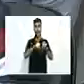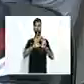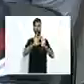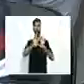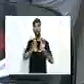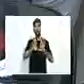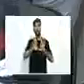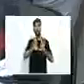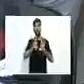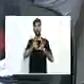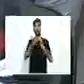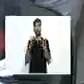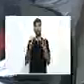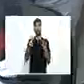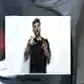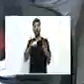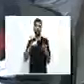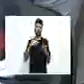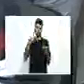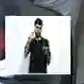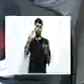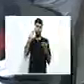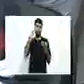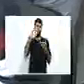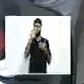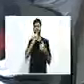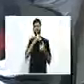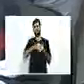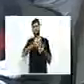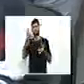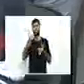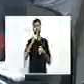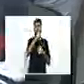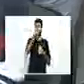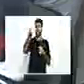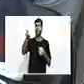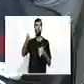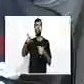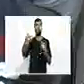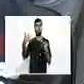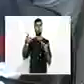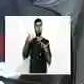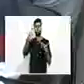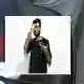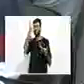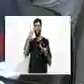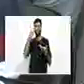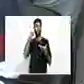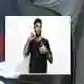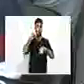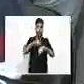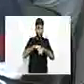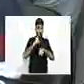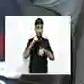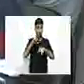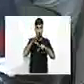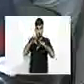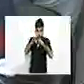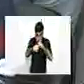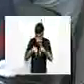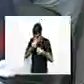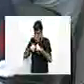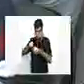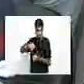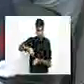e sai com o seu camião e tem muitos lugar Martinho eh que não tem jeito dos meninos fazer tudo ao mesmo tempo colher o lixo e